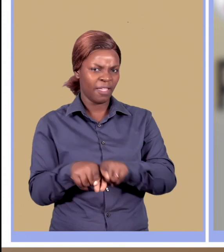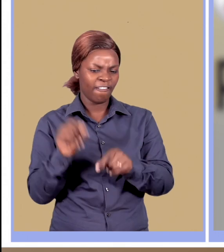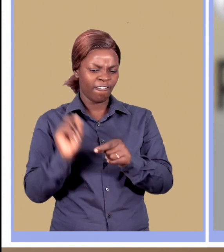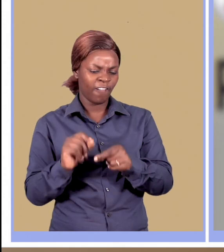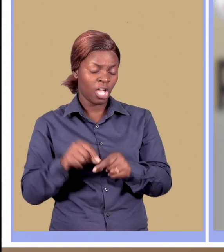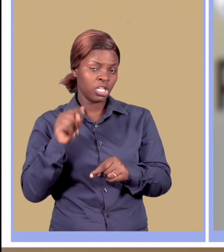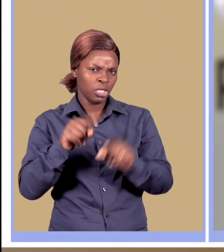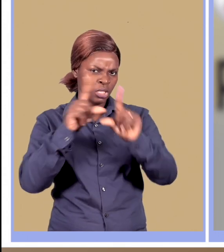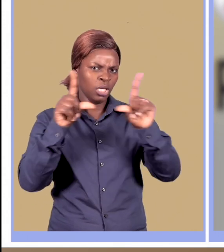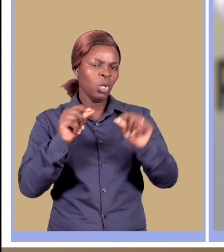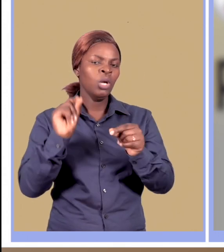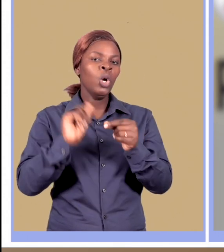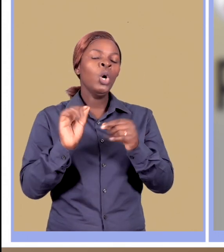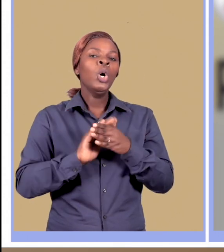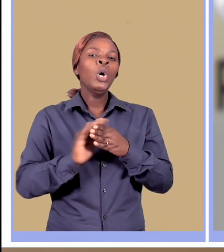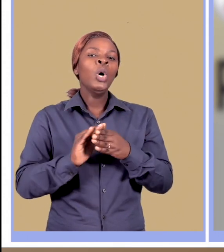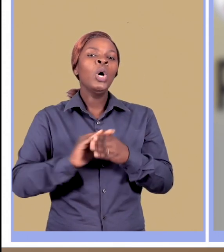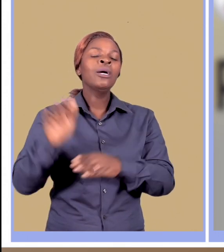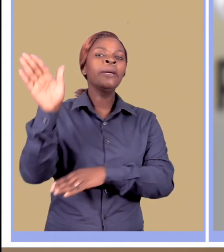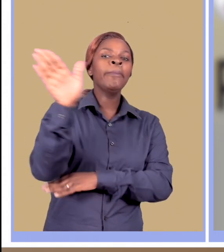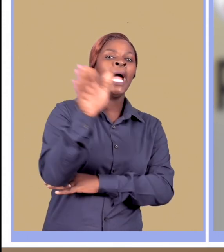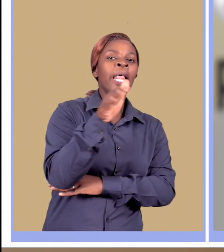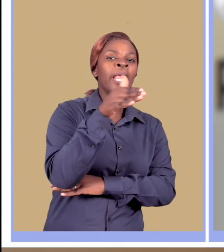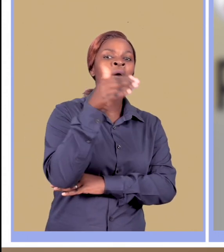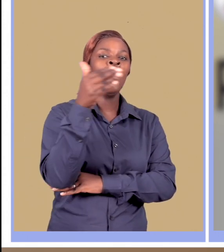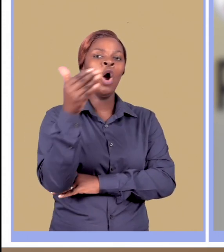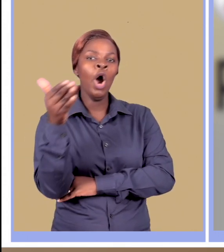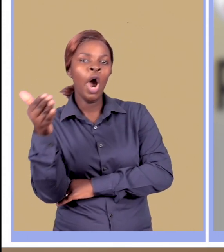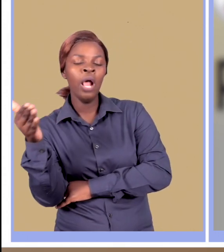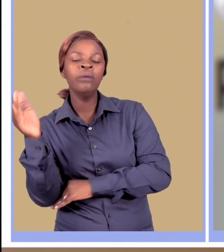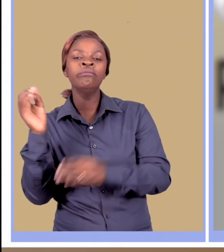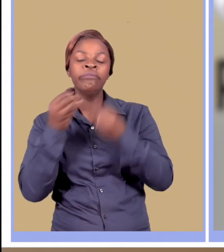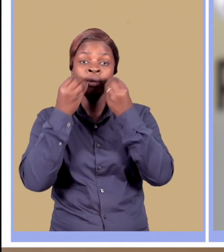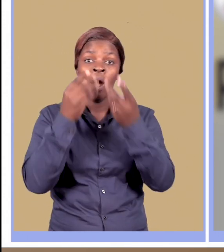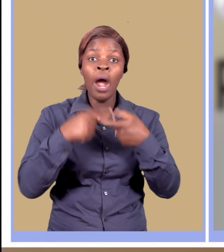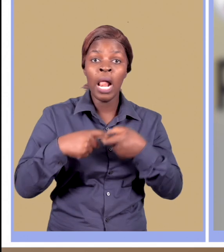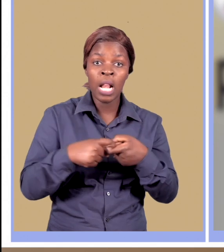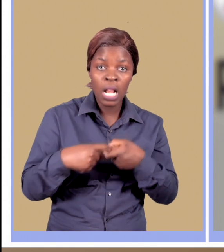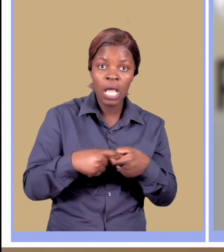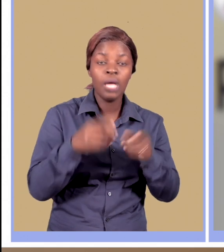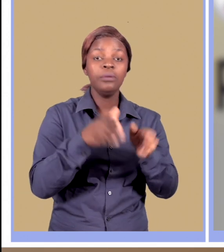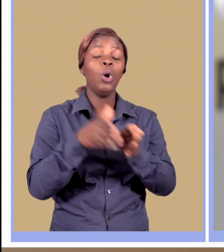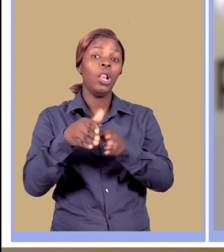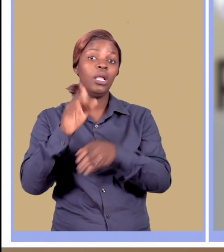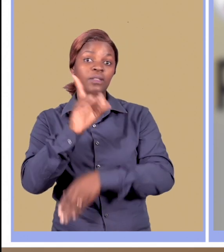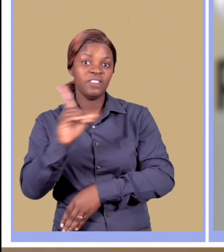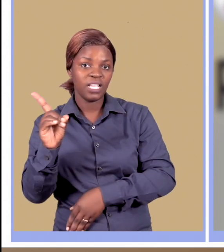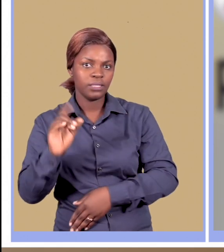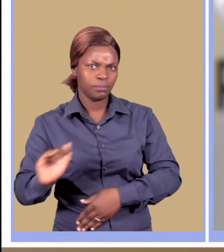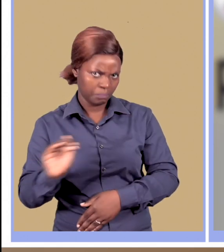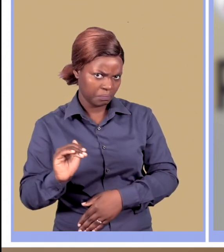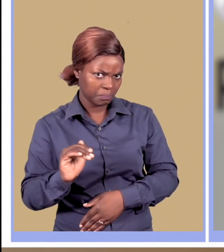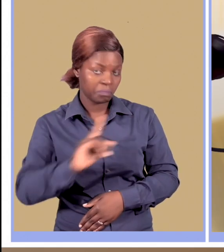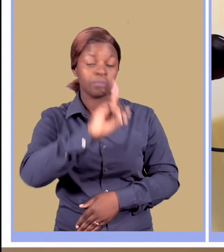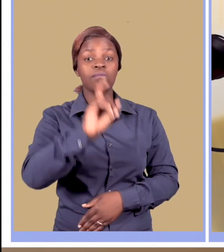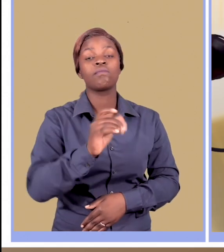esta atualização para os moradores de Nampula, não só os seus familiares, pessoas com deficiência na